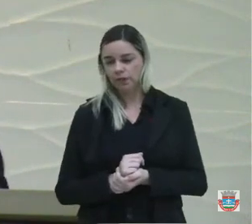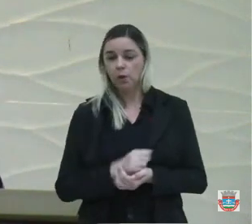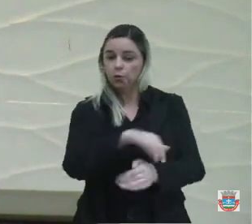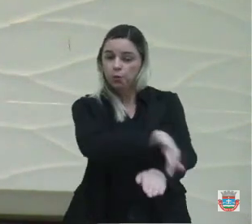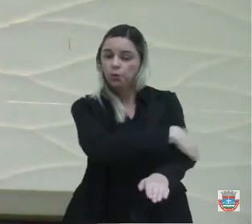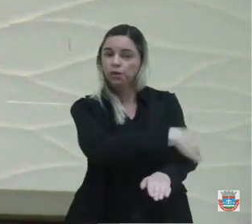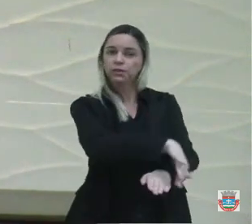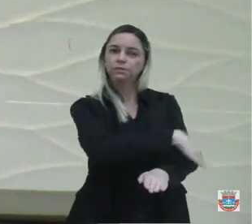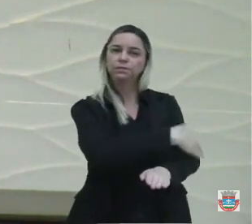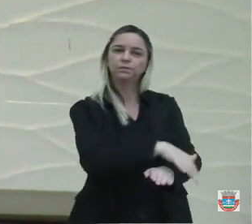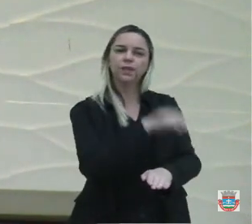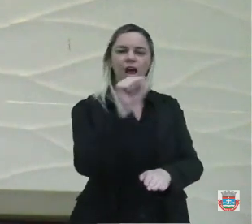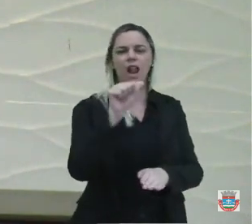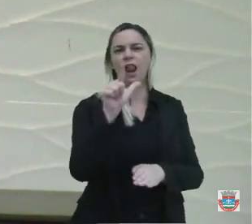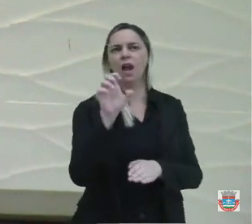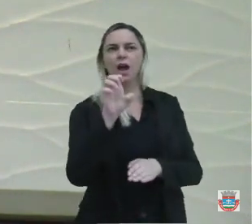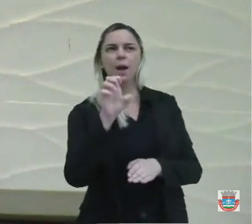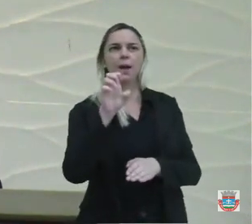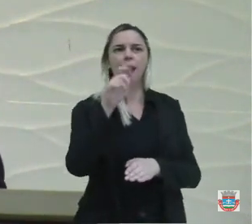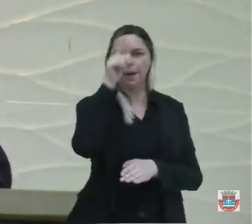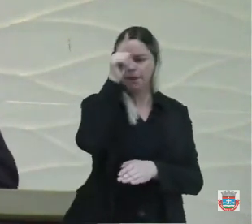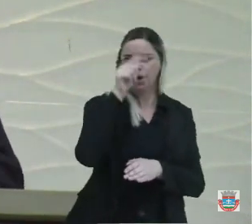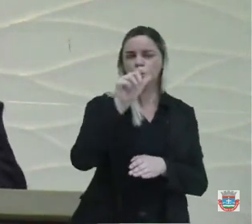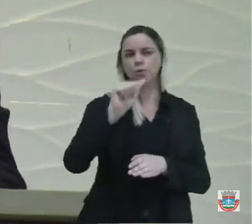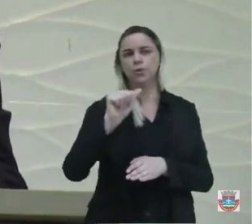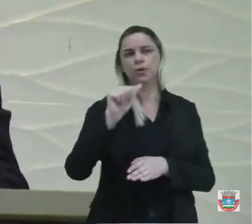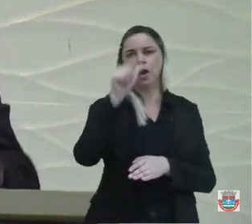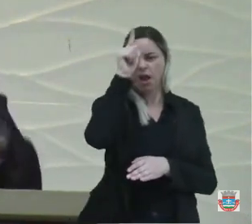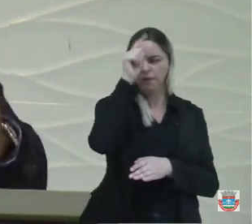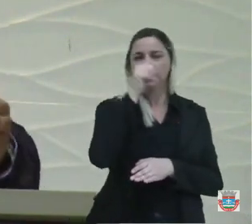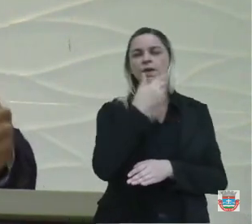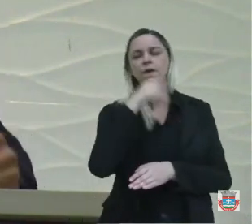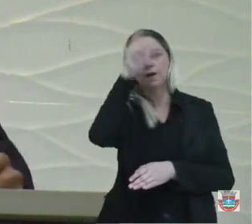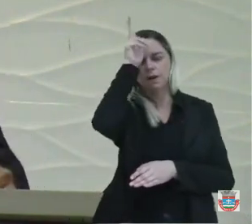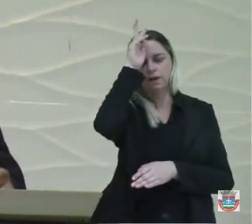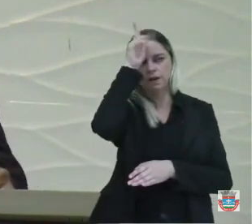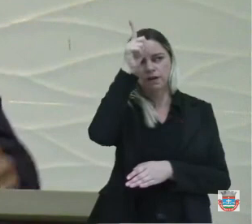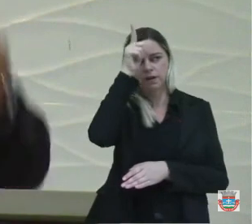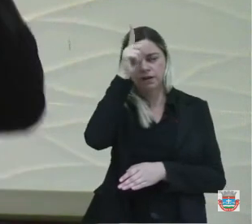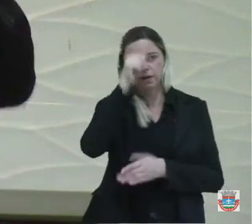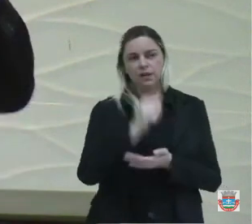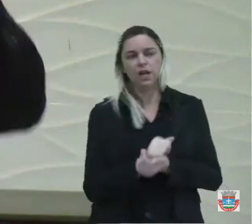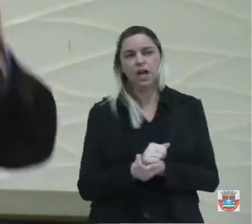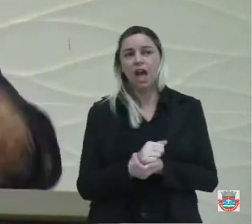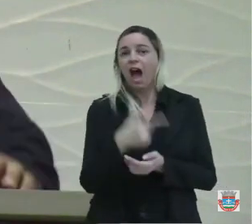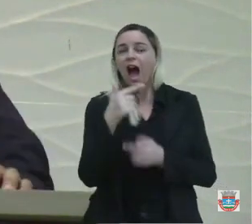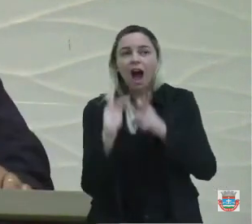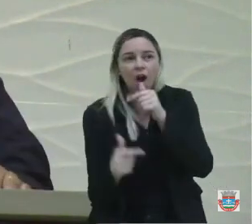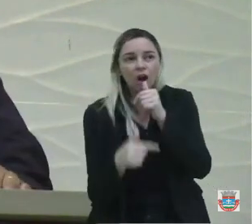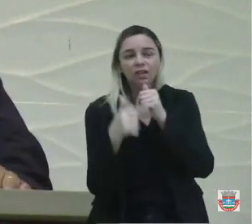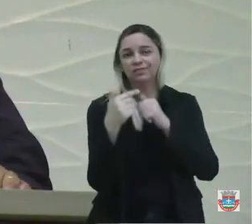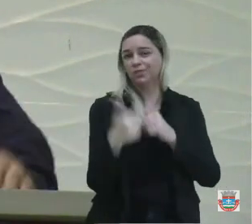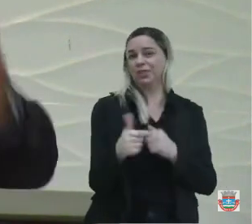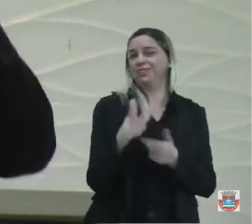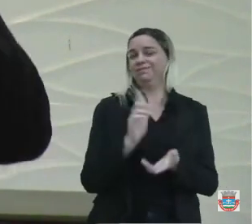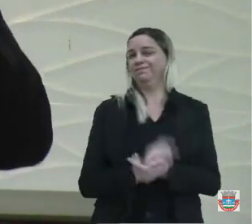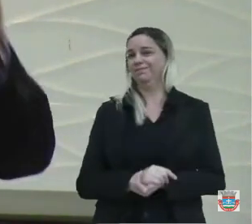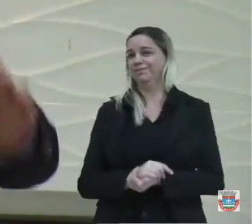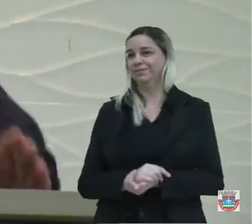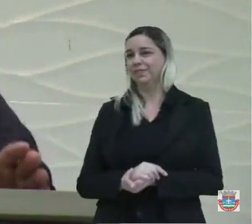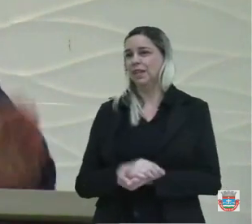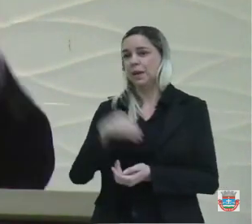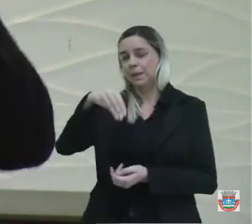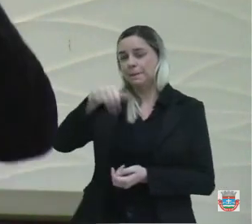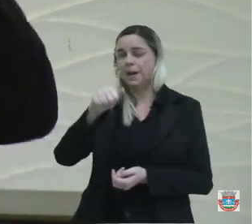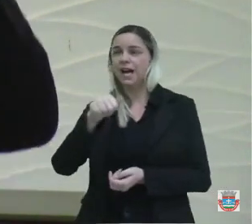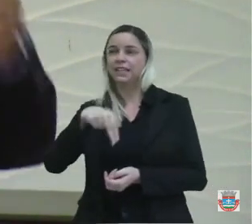de Alemão, muita gente conhece Alemão que vende moto, lá tá sem água. na rua da minha sogra, que é